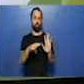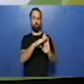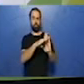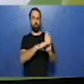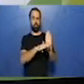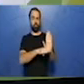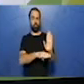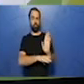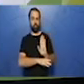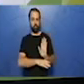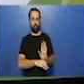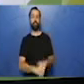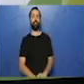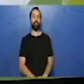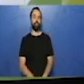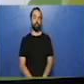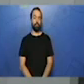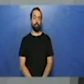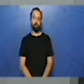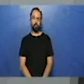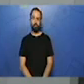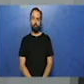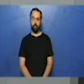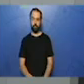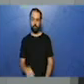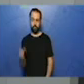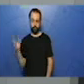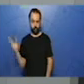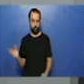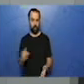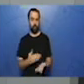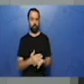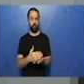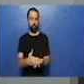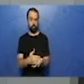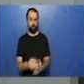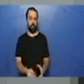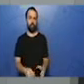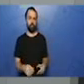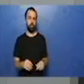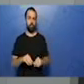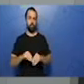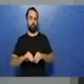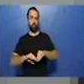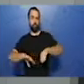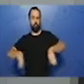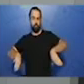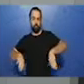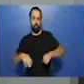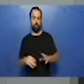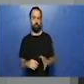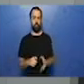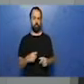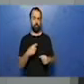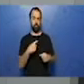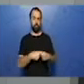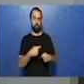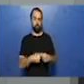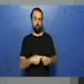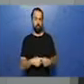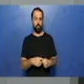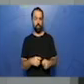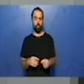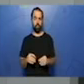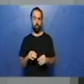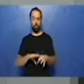desse tipo de componente. Nós vamos começar falando sobre a separação de sólido em um líquido.